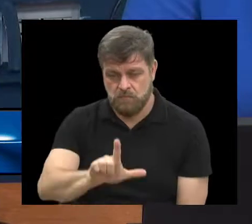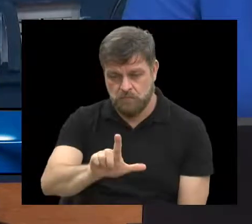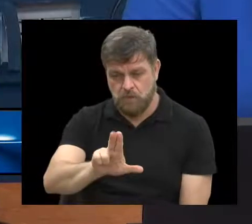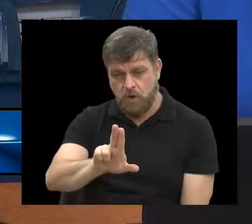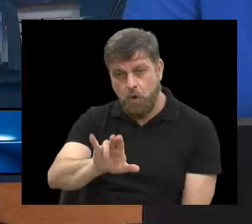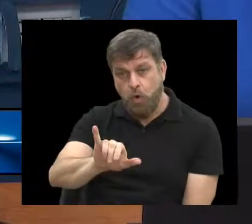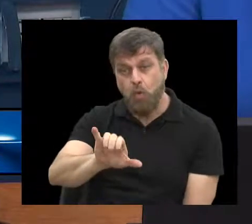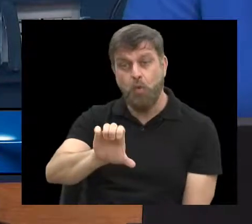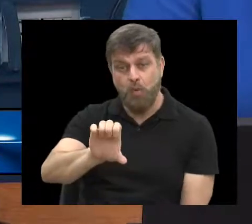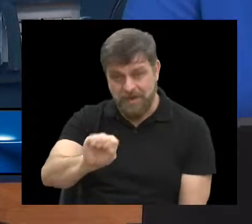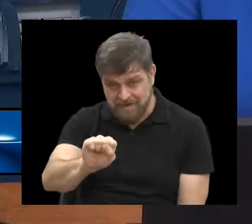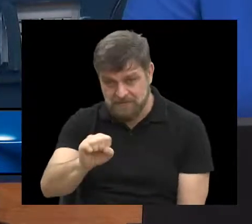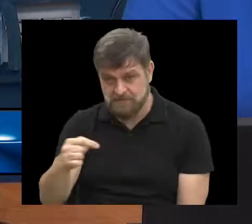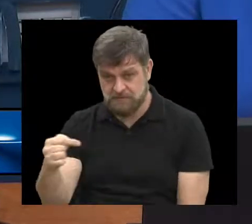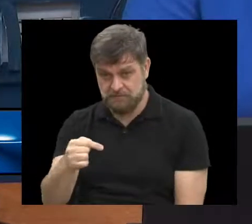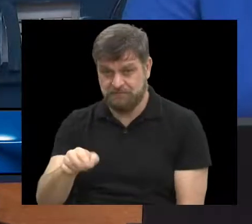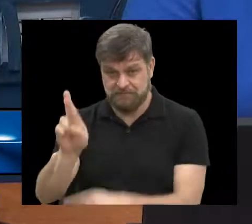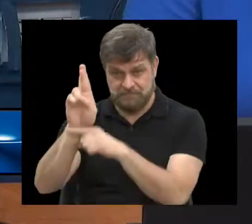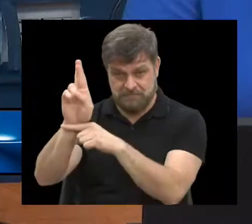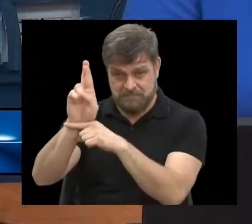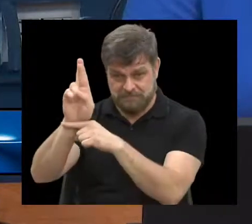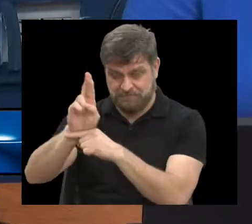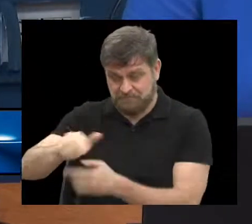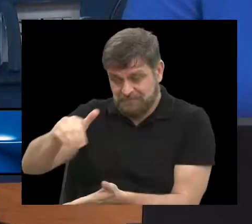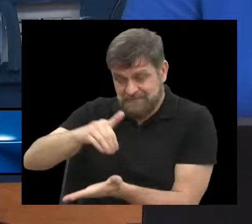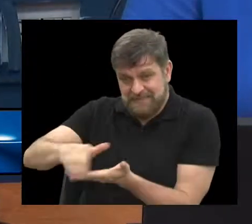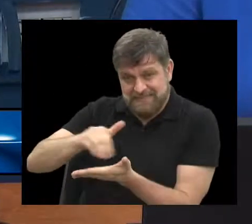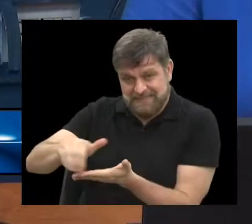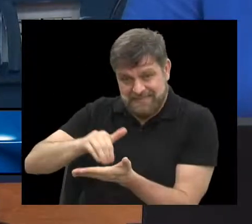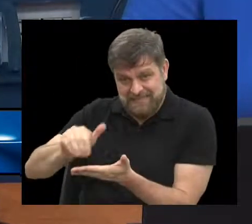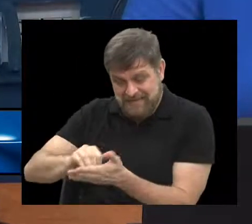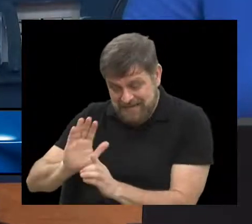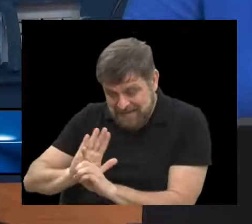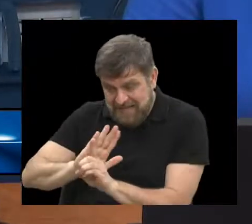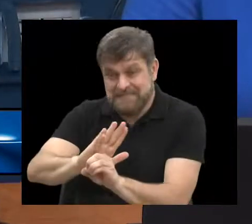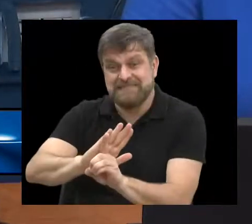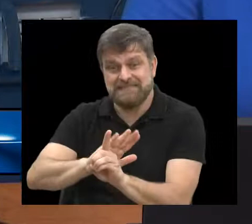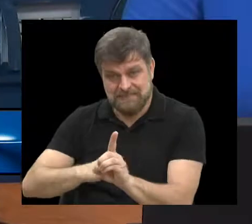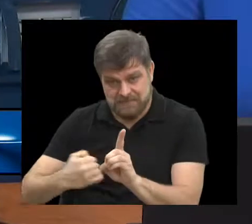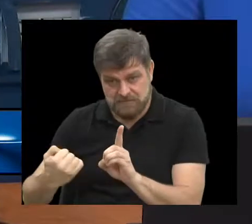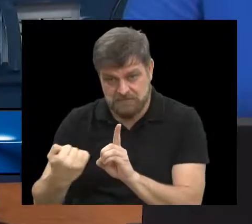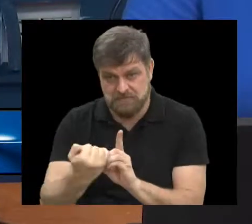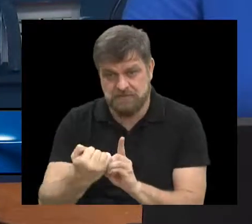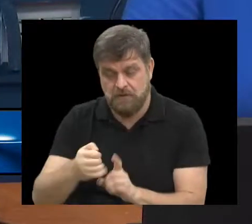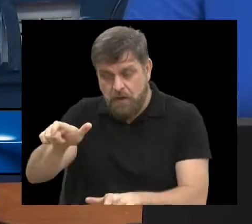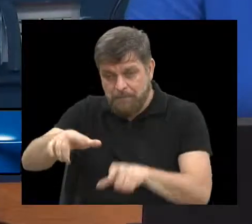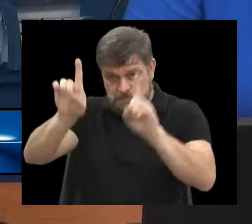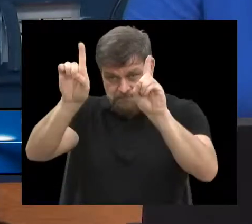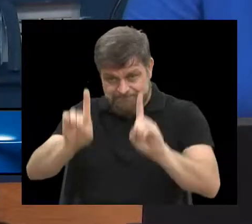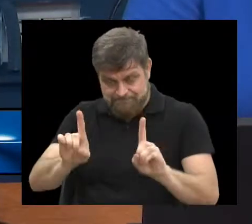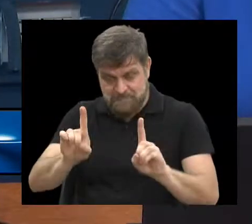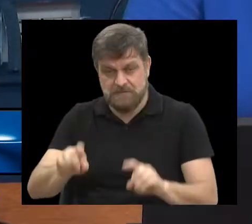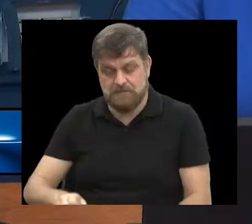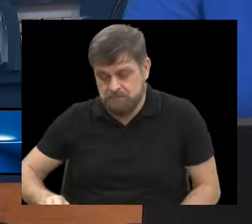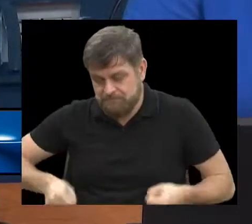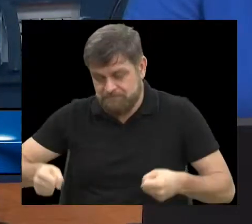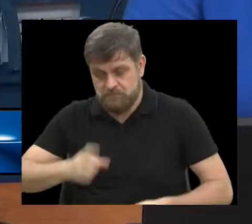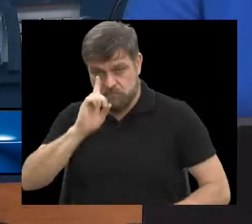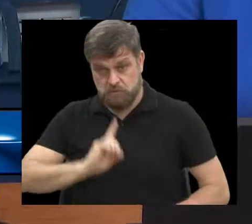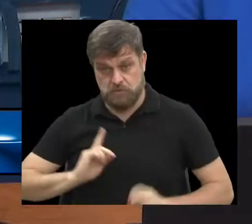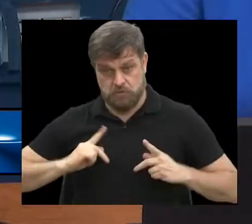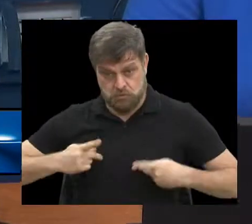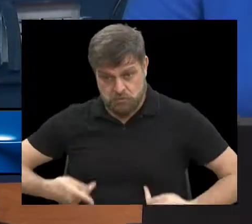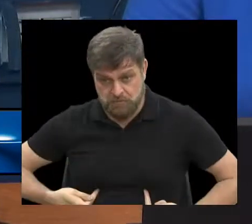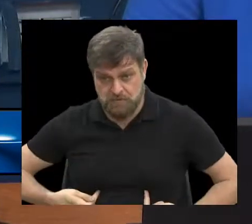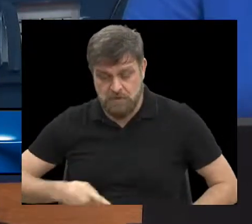Rodrigues, representando a secretária de Assistente Social da Pessoa com Deficiência e Direitos Humanos. O Luiz também,